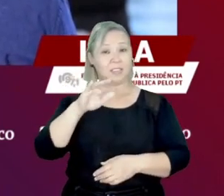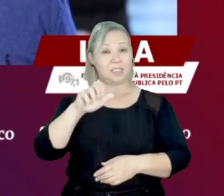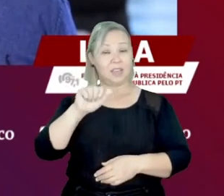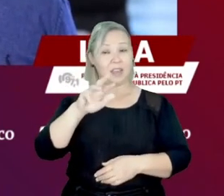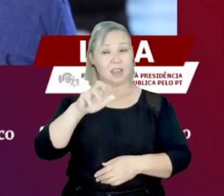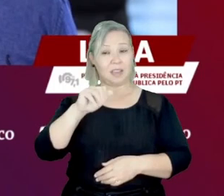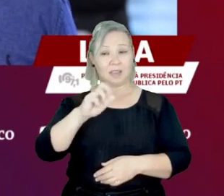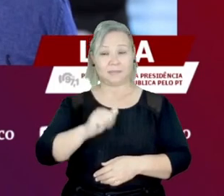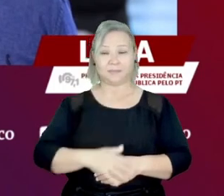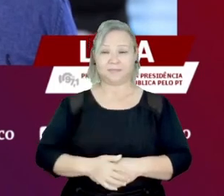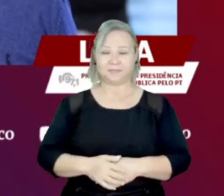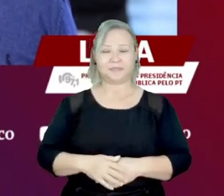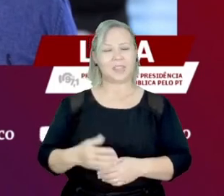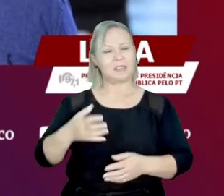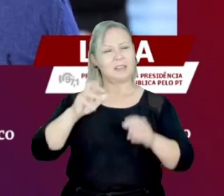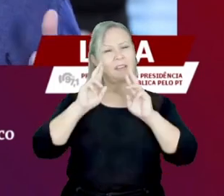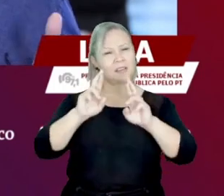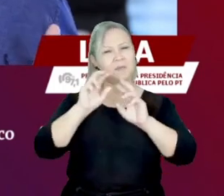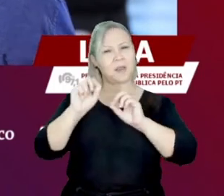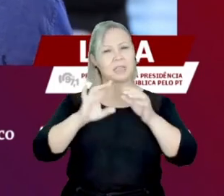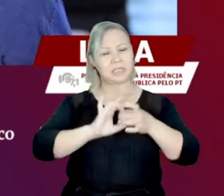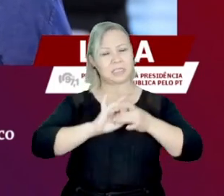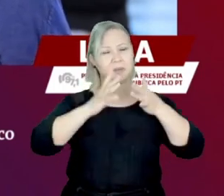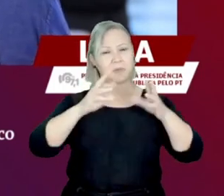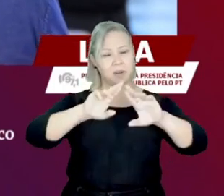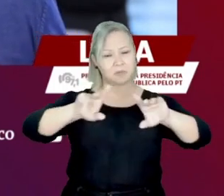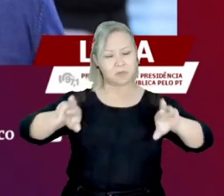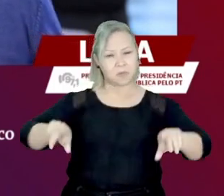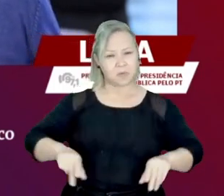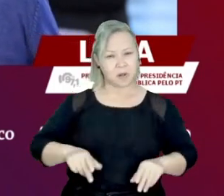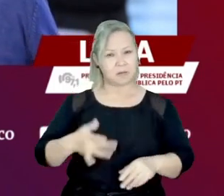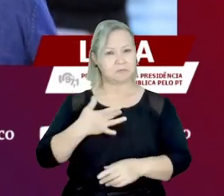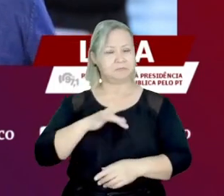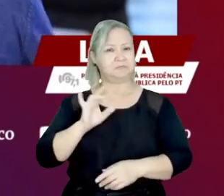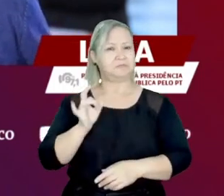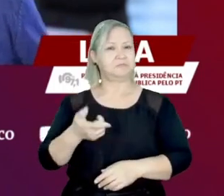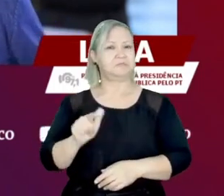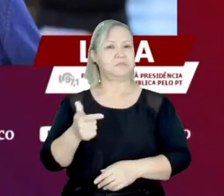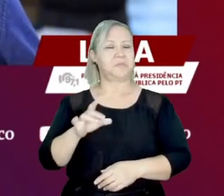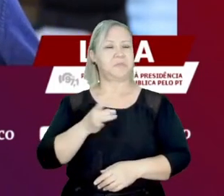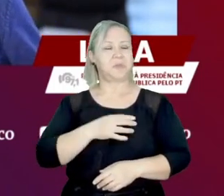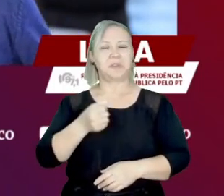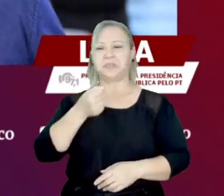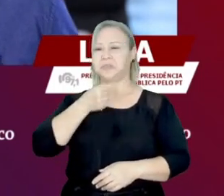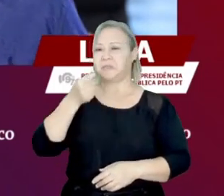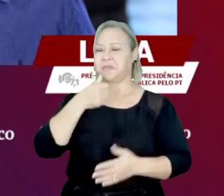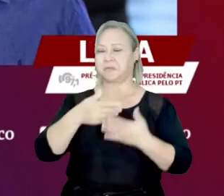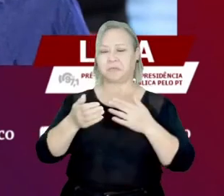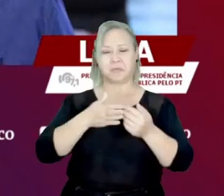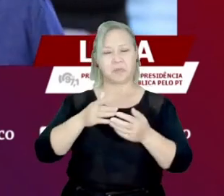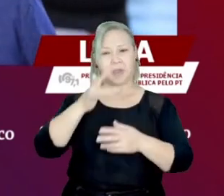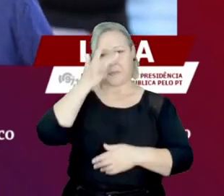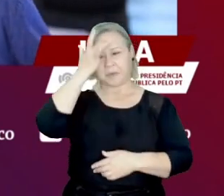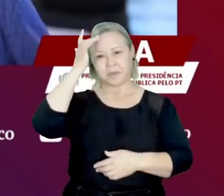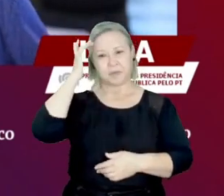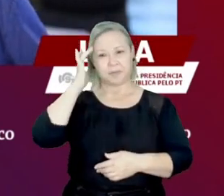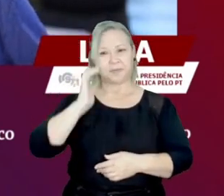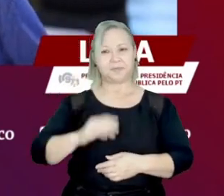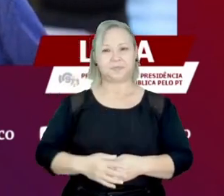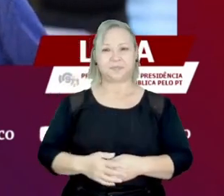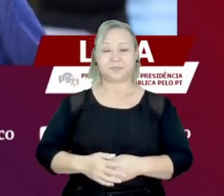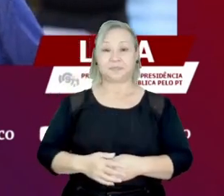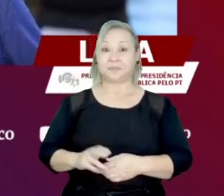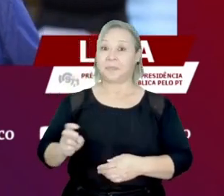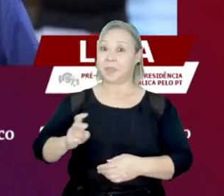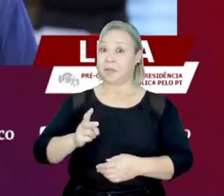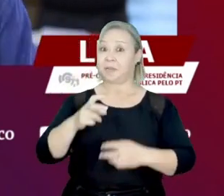voz à democracia. Obrigado pela participação, Jefferson Rocha. Eu que agradeço. Obrigado, ex-presidente Luiz Inácio Lula da Silva, também por esse papo. Valeu,